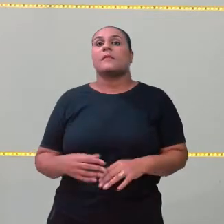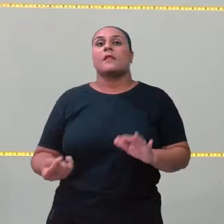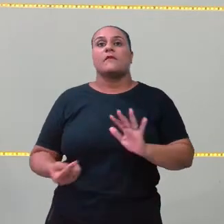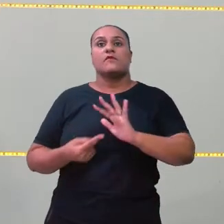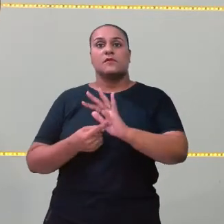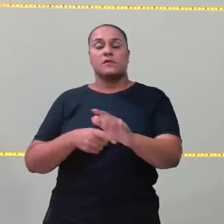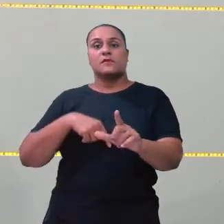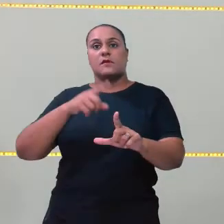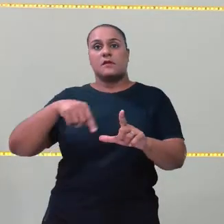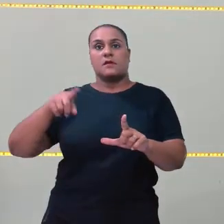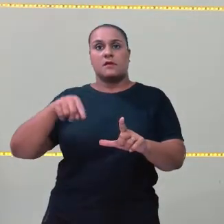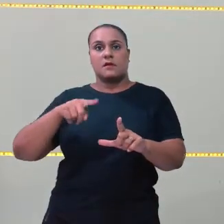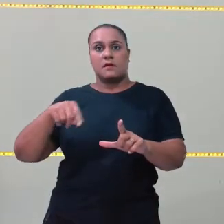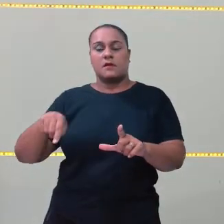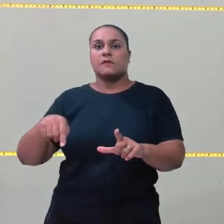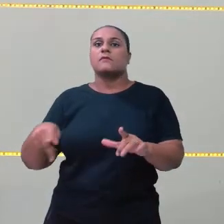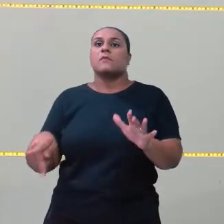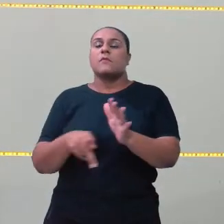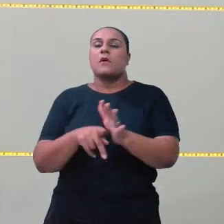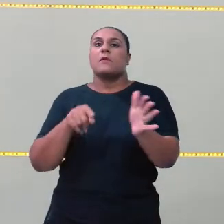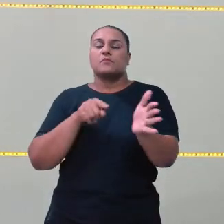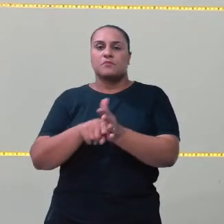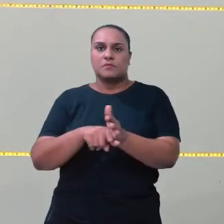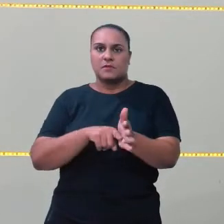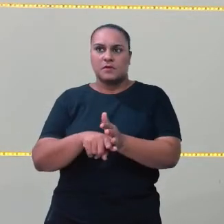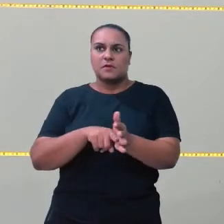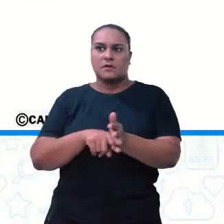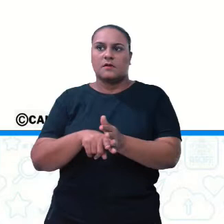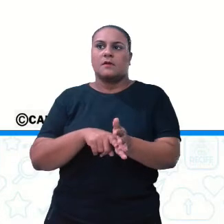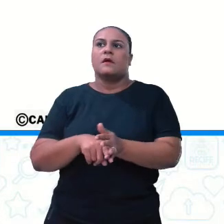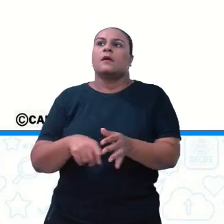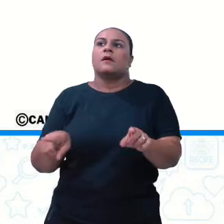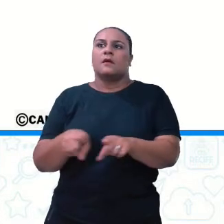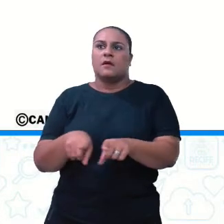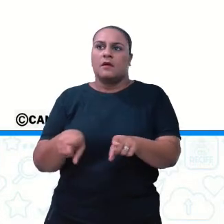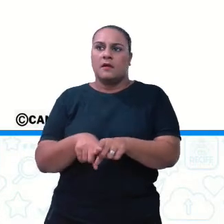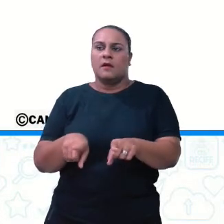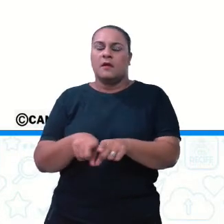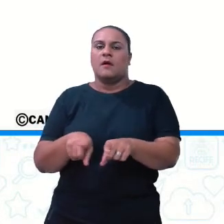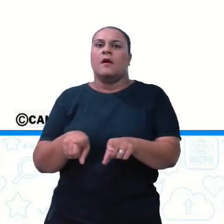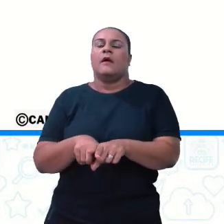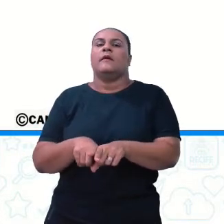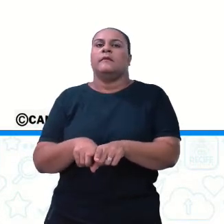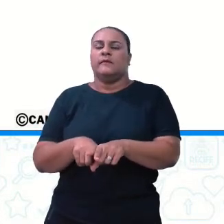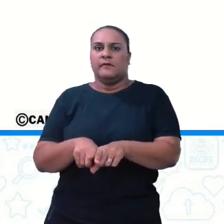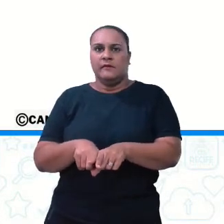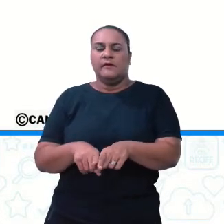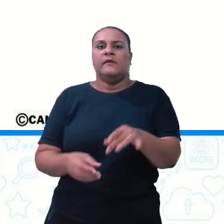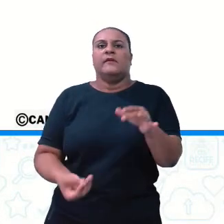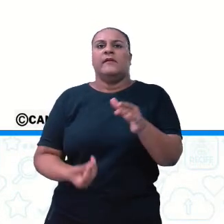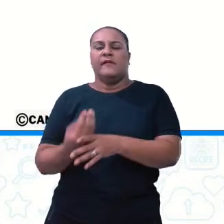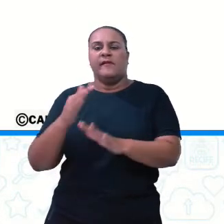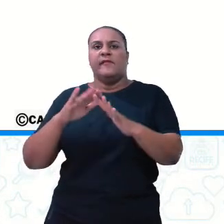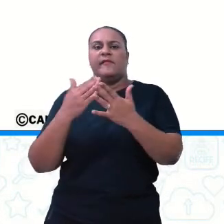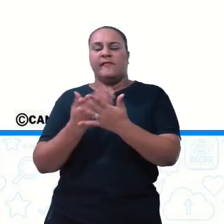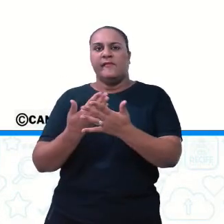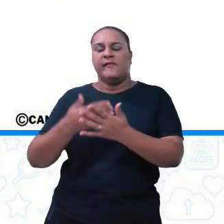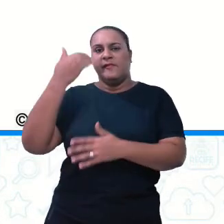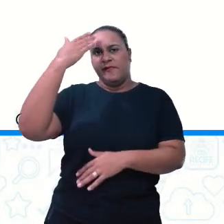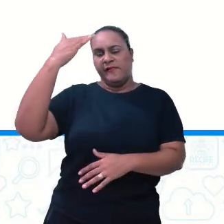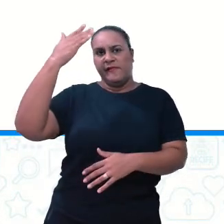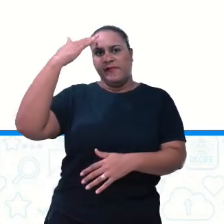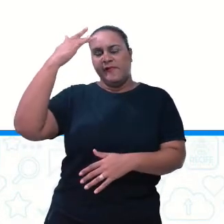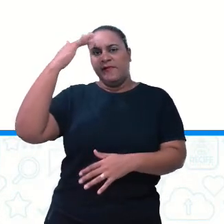um gráfico de uma pesquisa que também foi feita lá na Escola Imaginária com as turmas